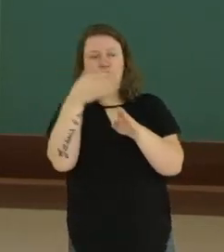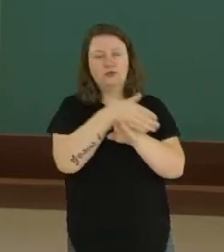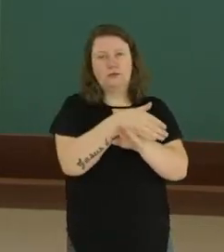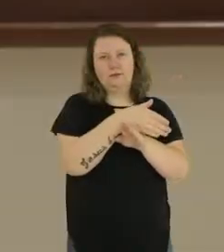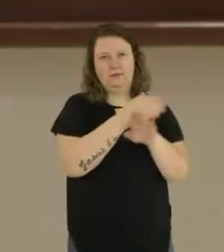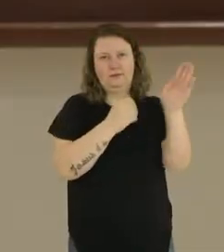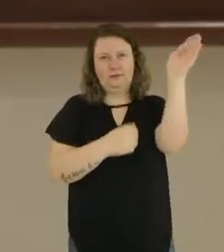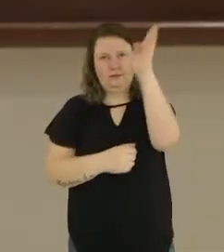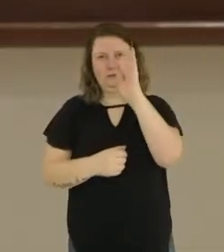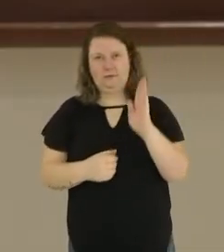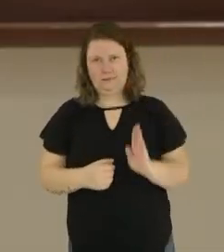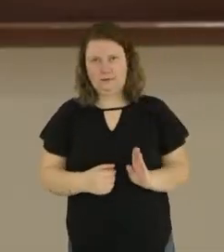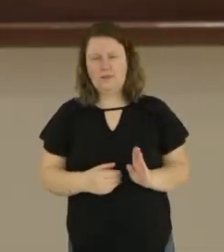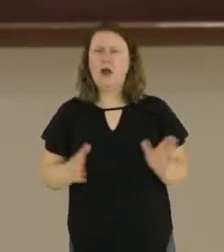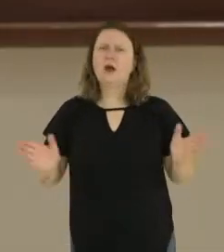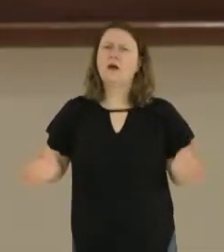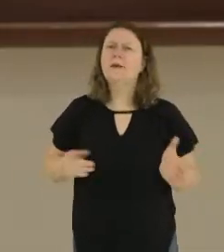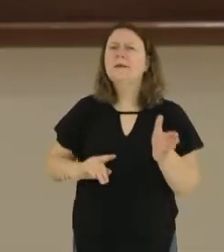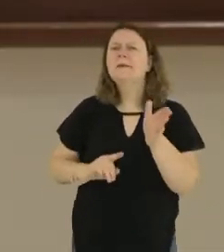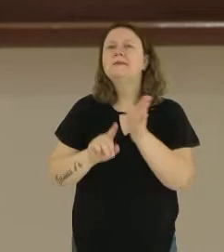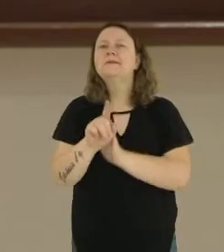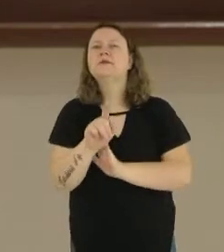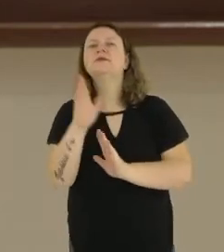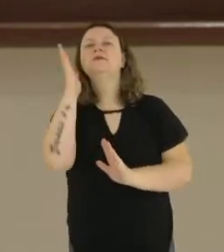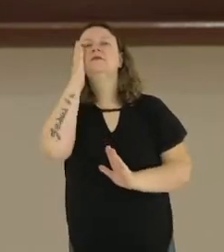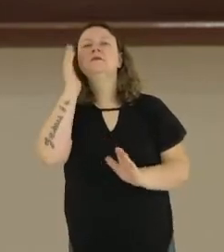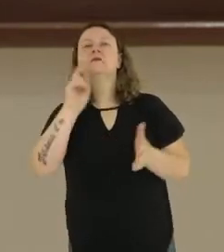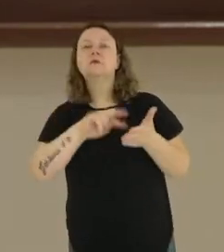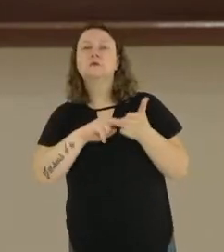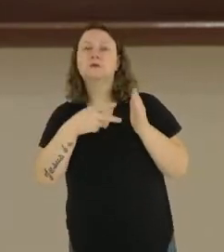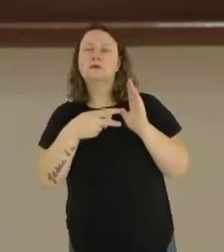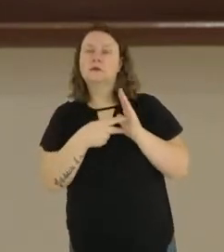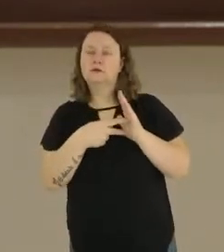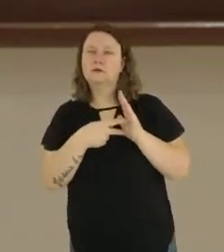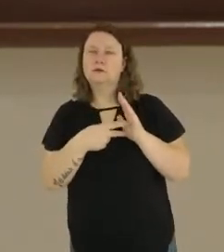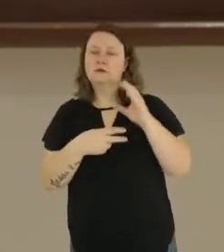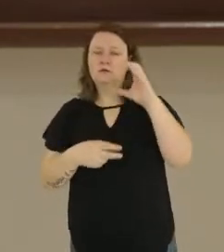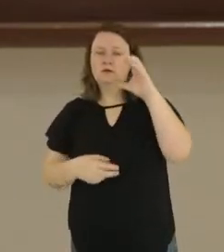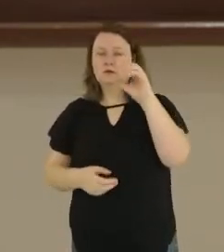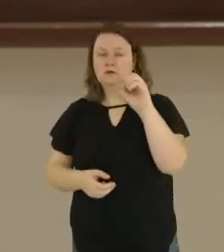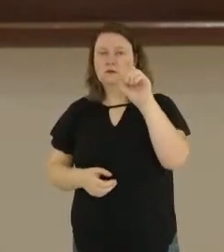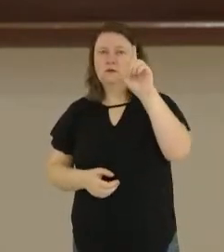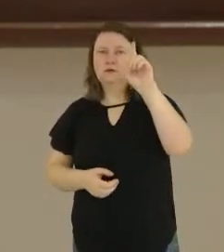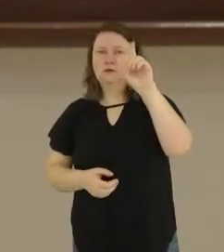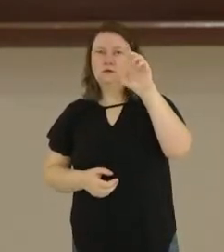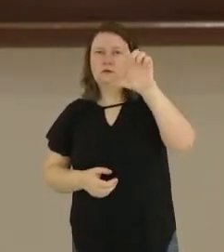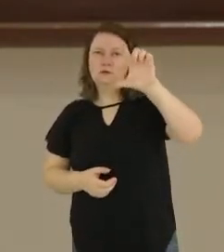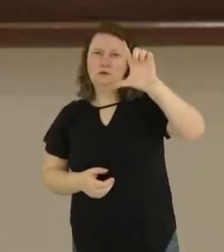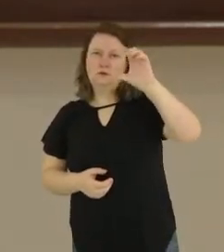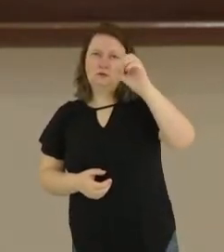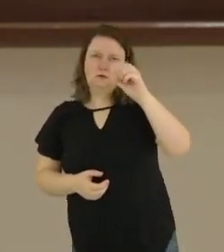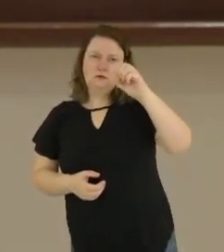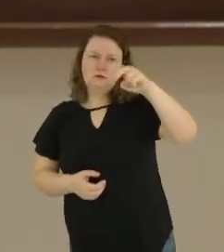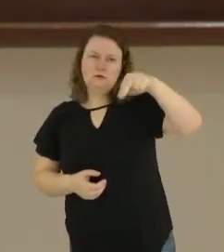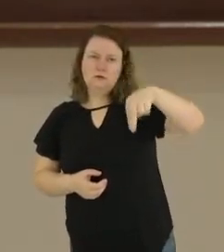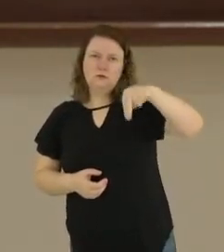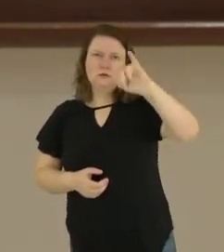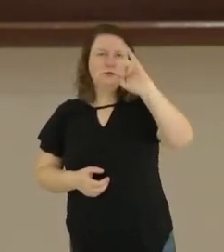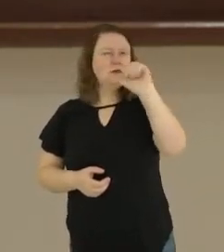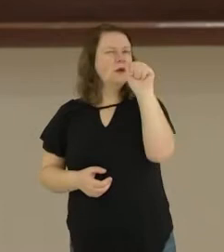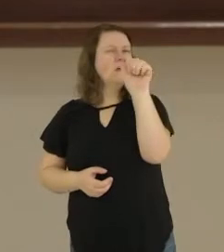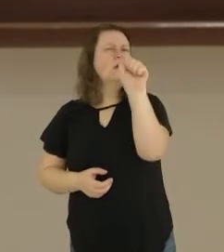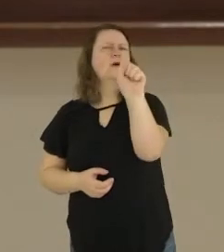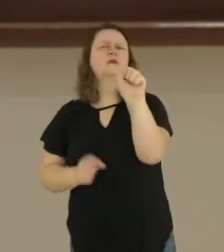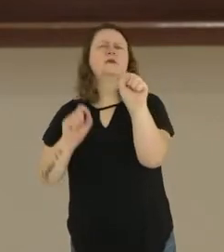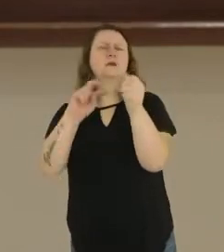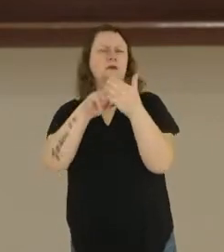a definição de colônia? Porque esses imigrantes europeus, eles vão vir para cá e vão formar colônias. Vamos